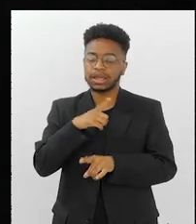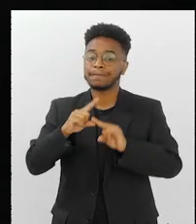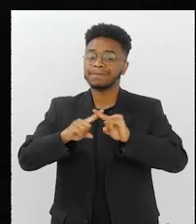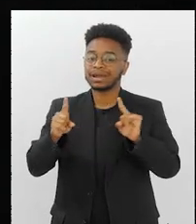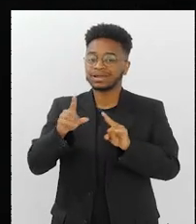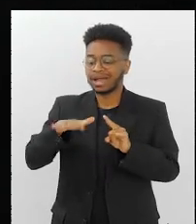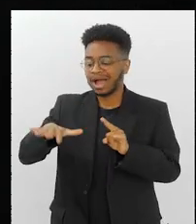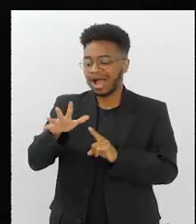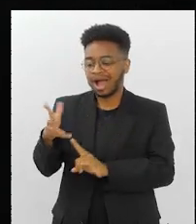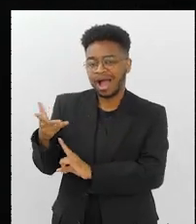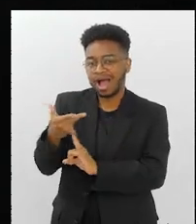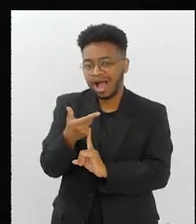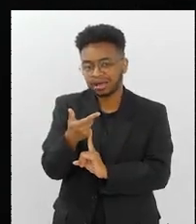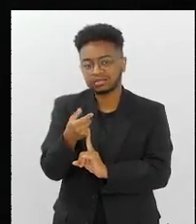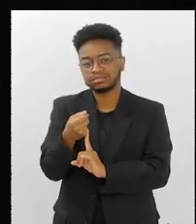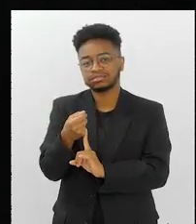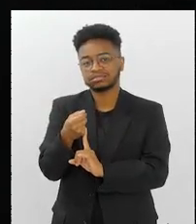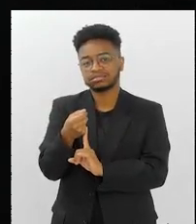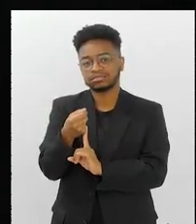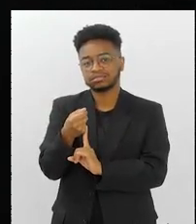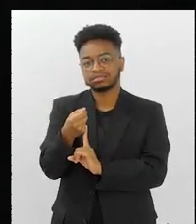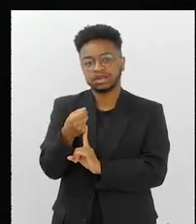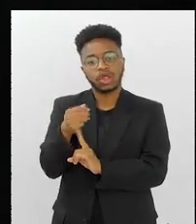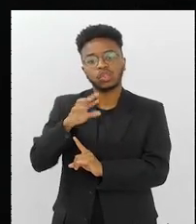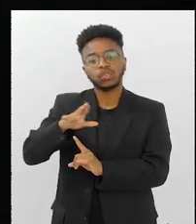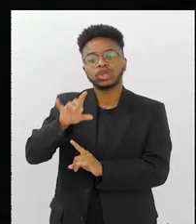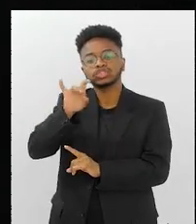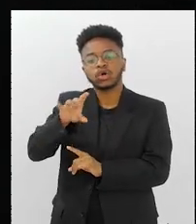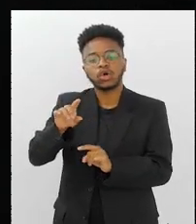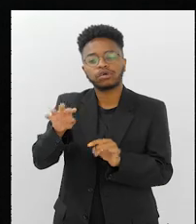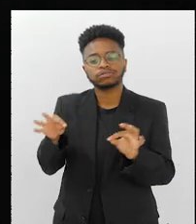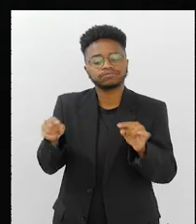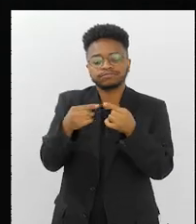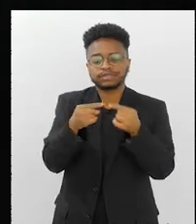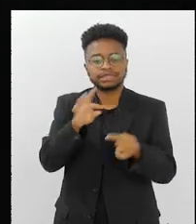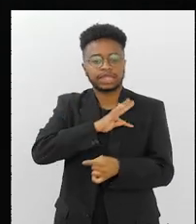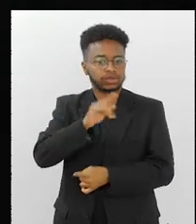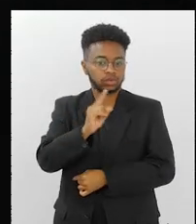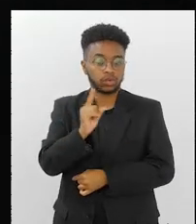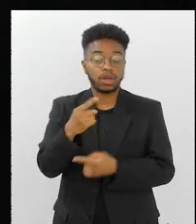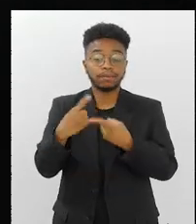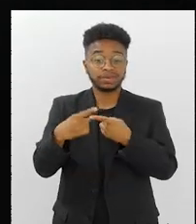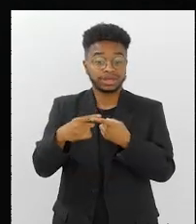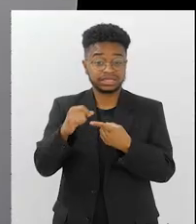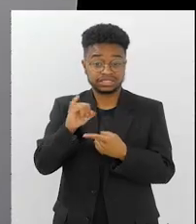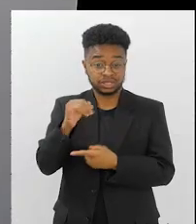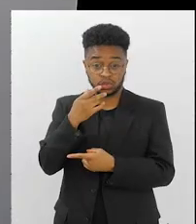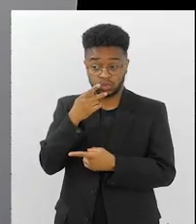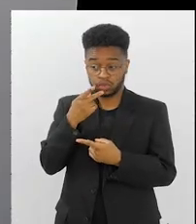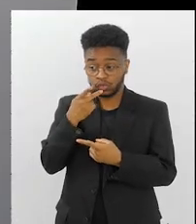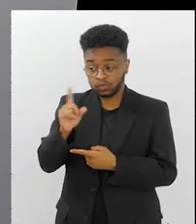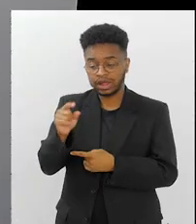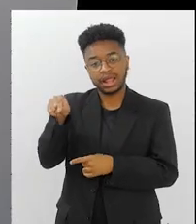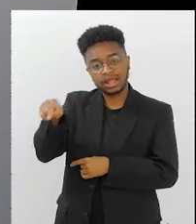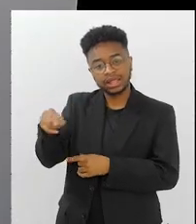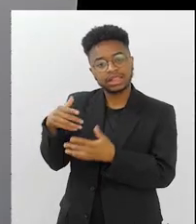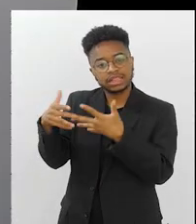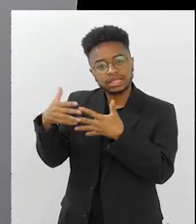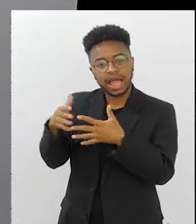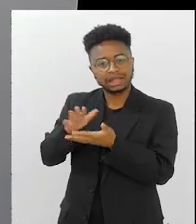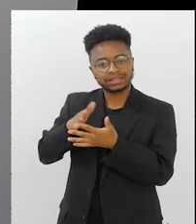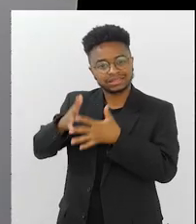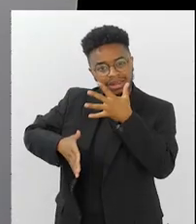eles têm só que a parte artística do coreógrafo vai muito além dessa parte técnica então se você não sabe se você não fala que aquele